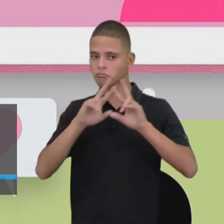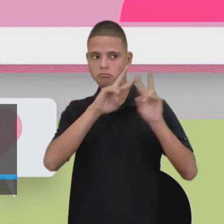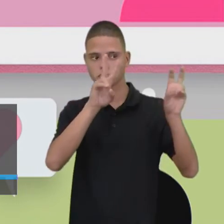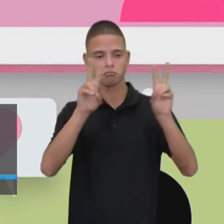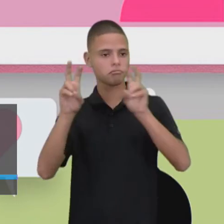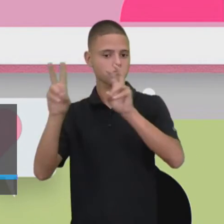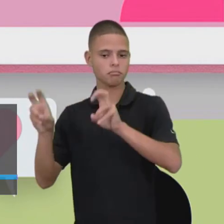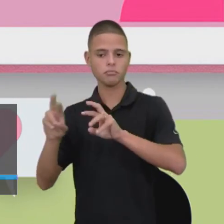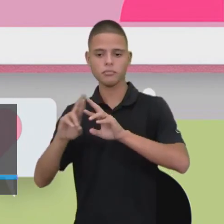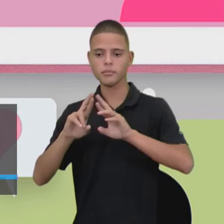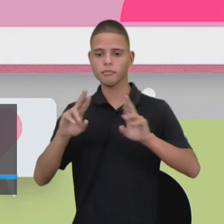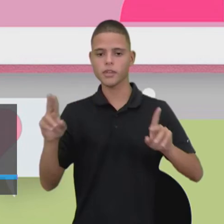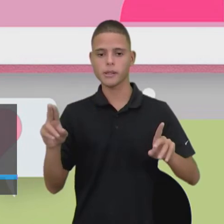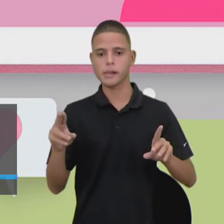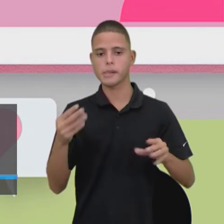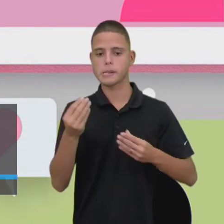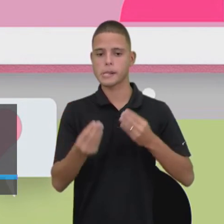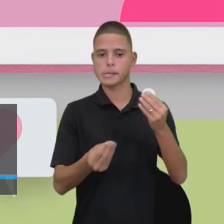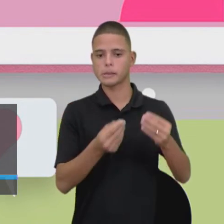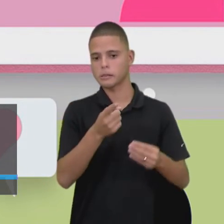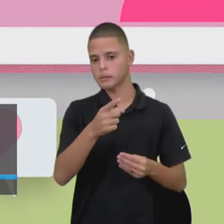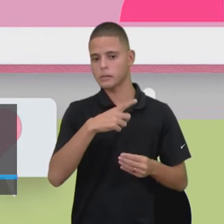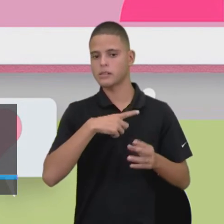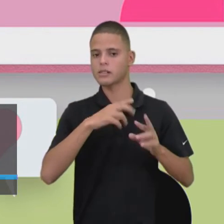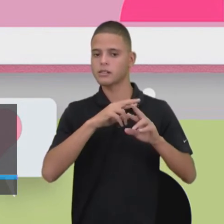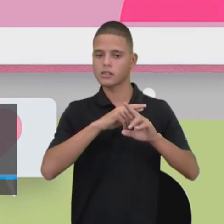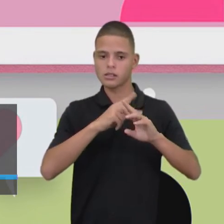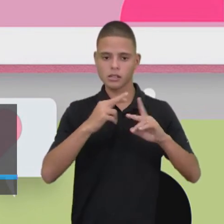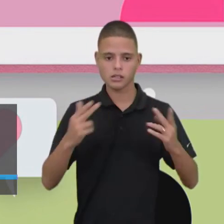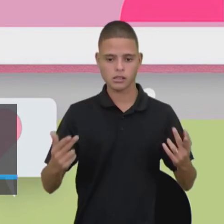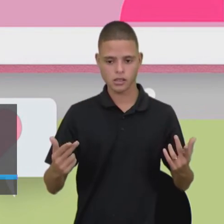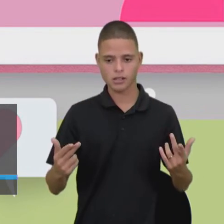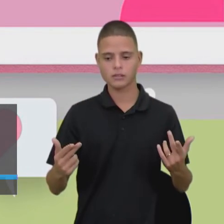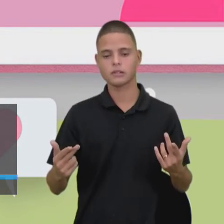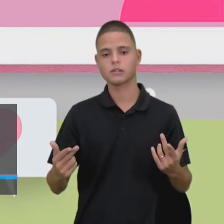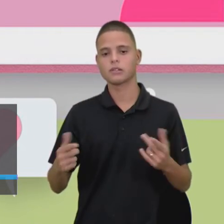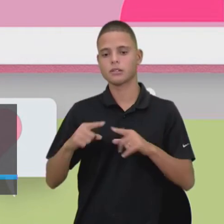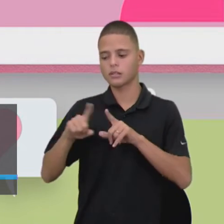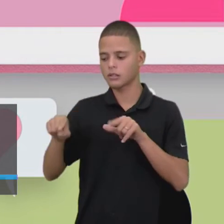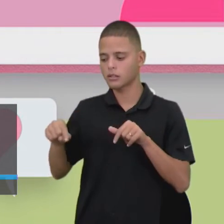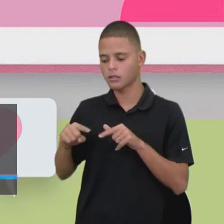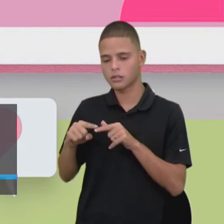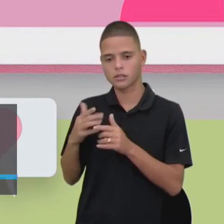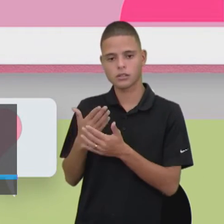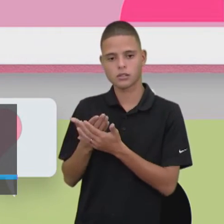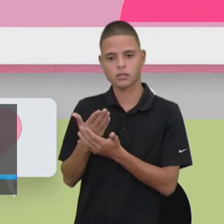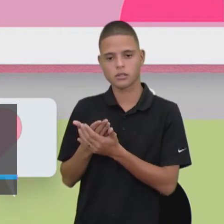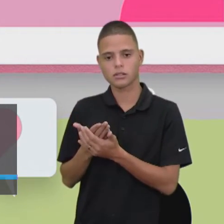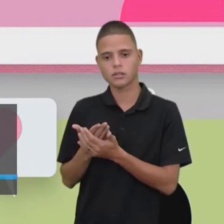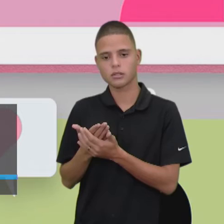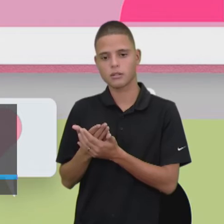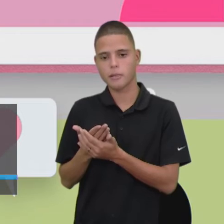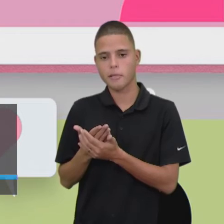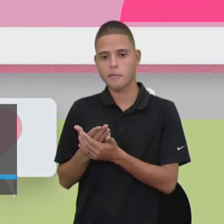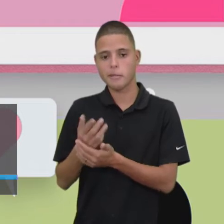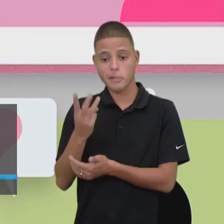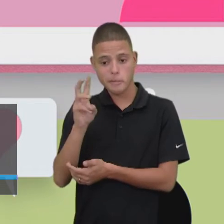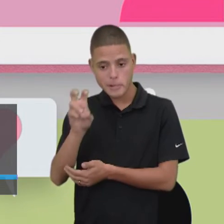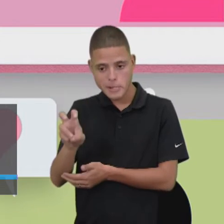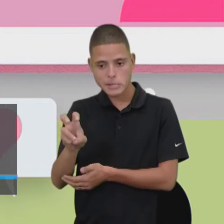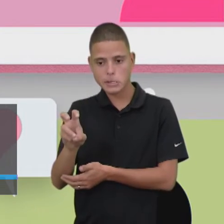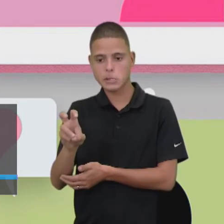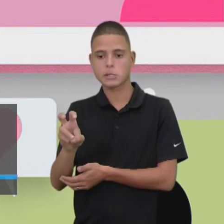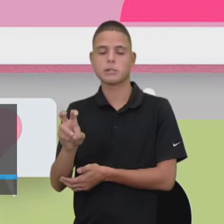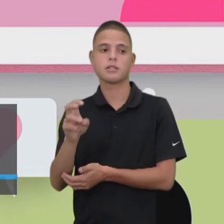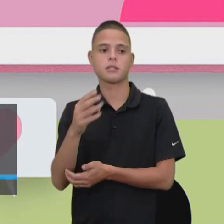possíveis e impossíveis. Então, como vocês têm uma diversidade enorme na sala de aula, como eu disse para vocês, né, de 30 a 35 alunos aí por